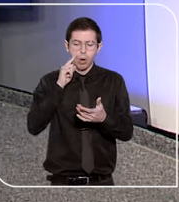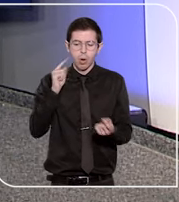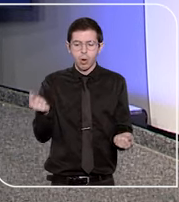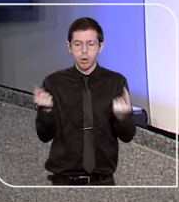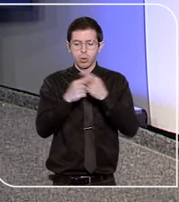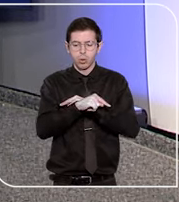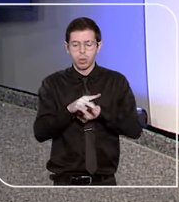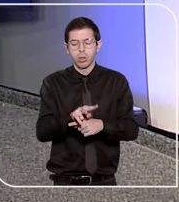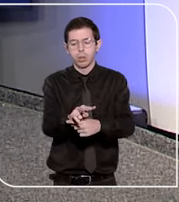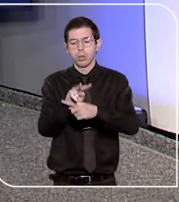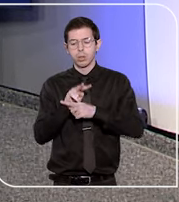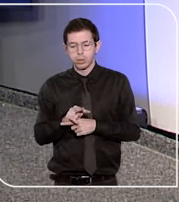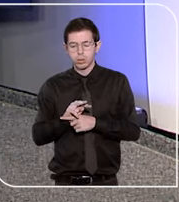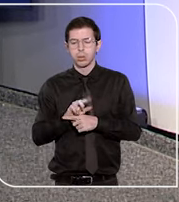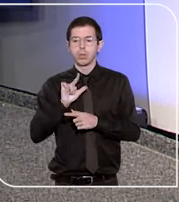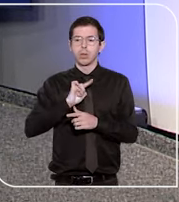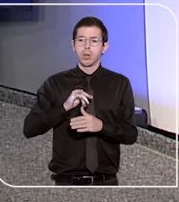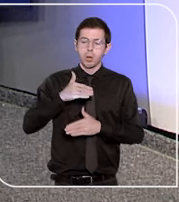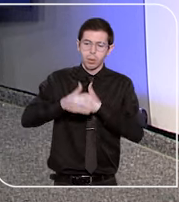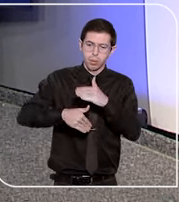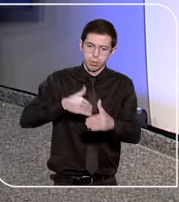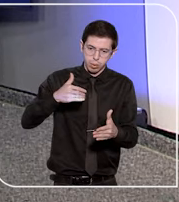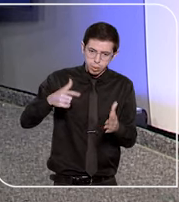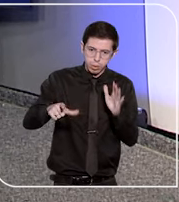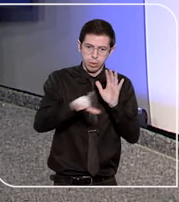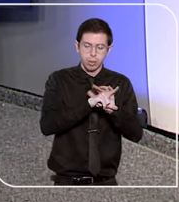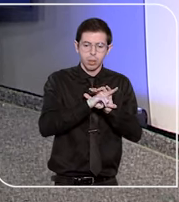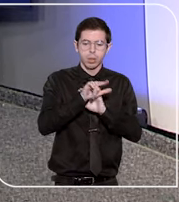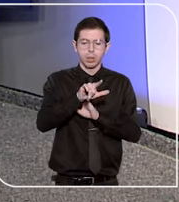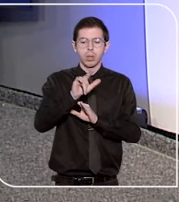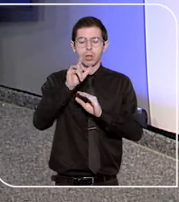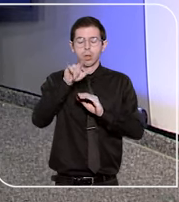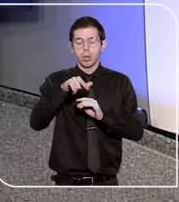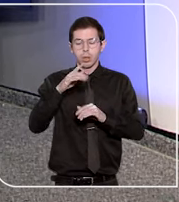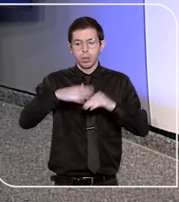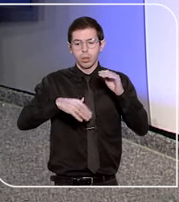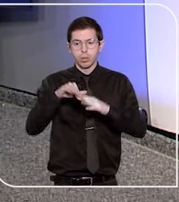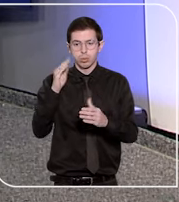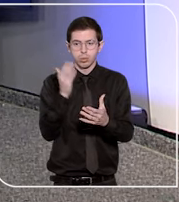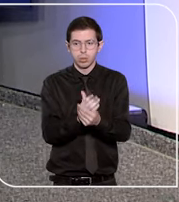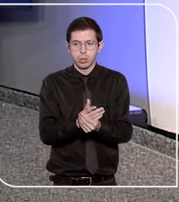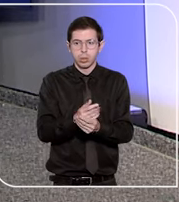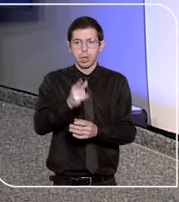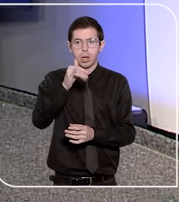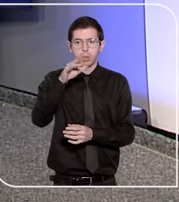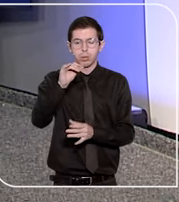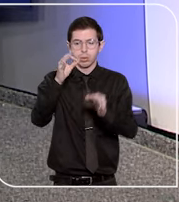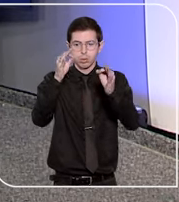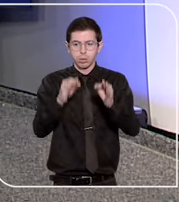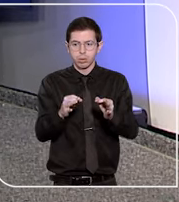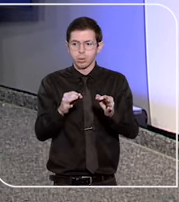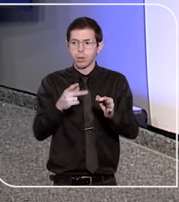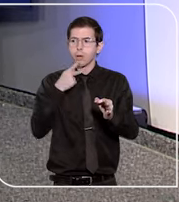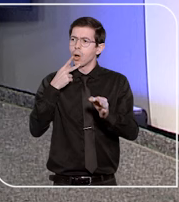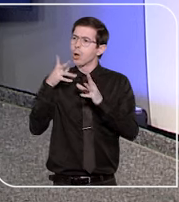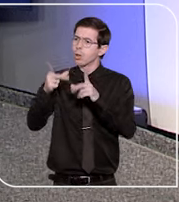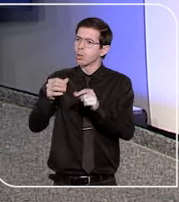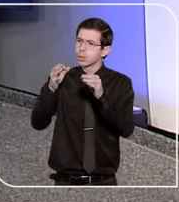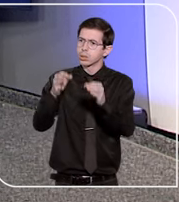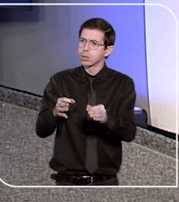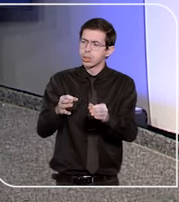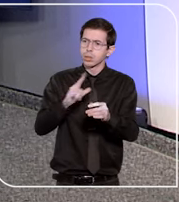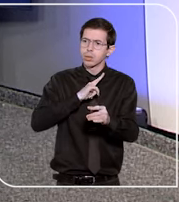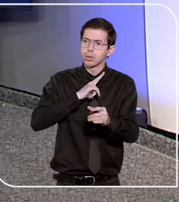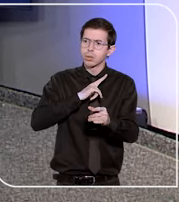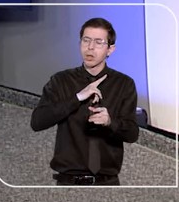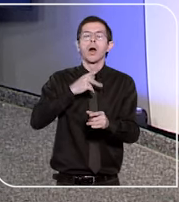ampla defesa, devido processo legal, limites da coisa julgada, ato jurídico perfeito. Eu falei tudo, Fátima, errei algum, deu certo aí? Falou tudo